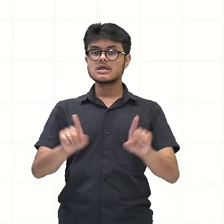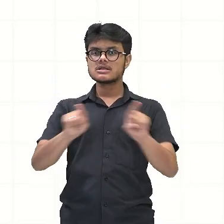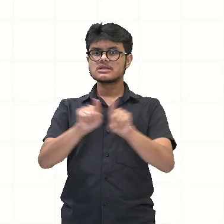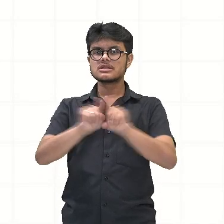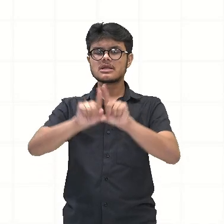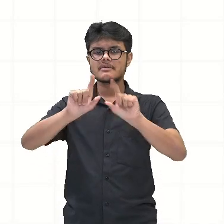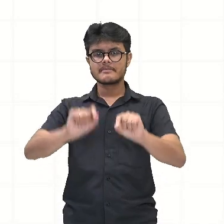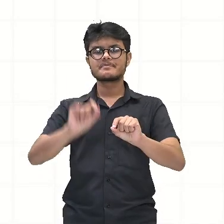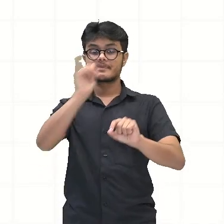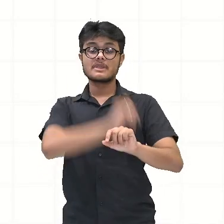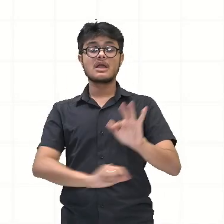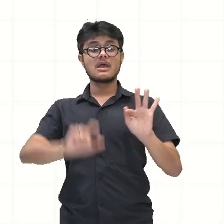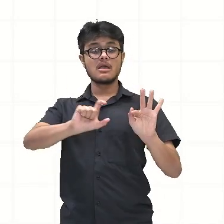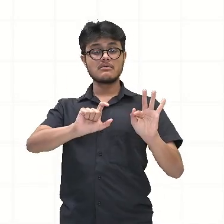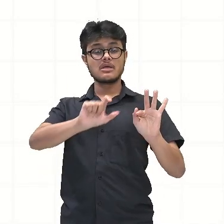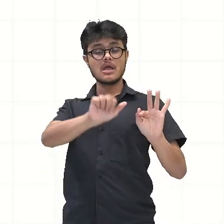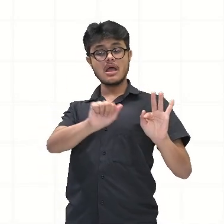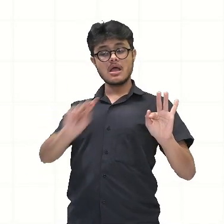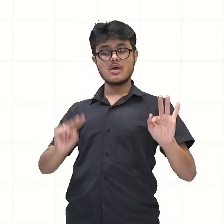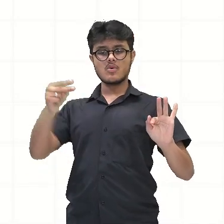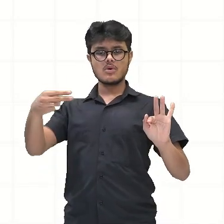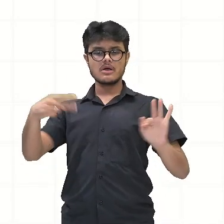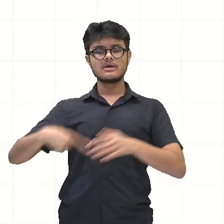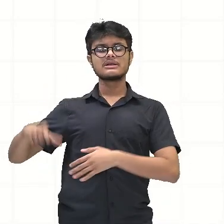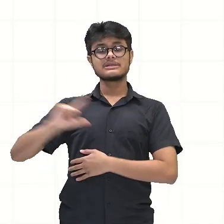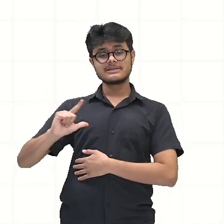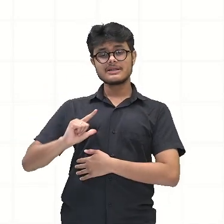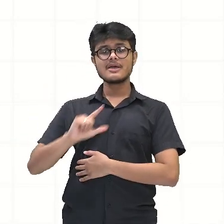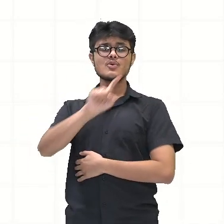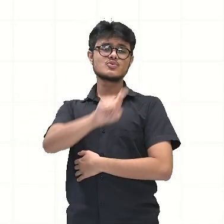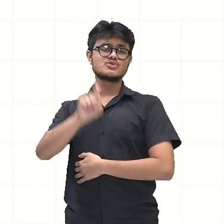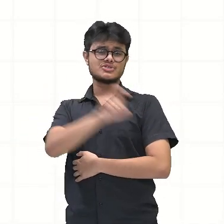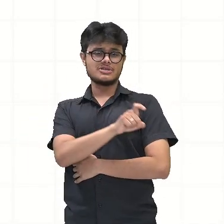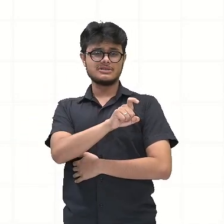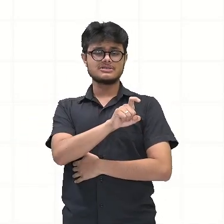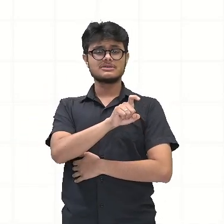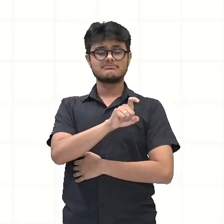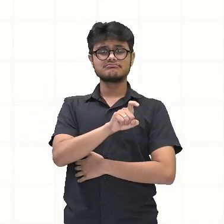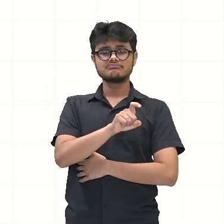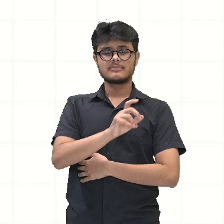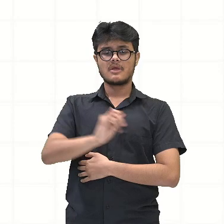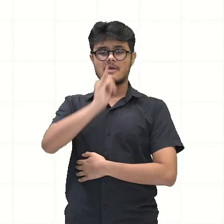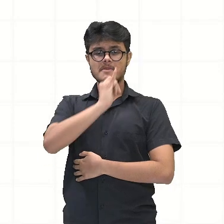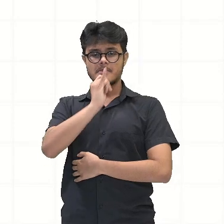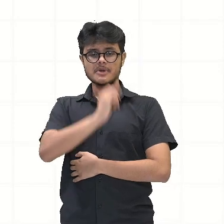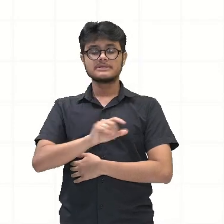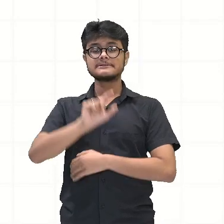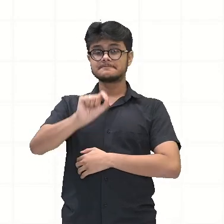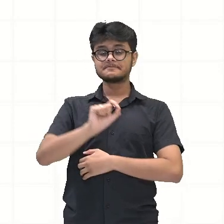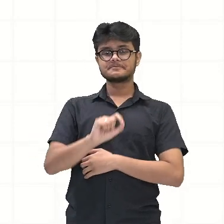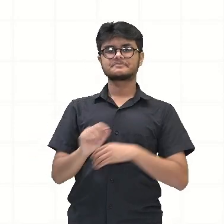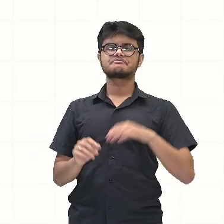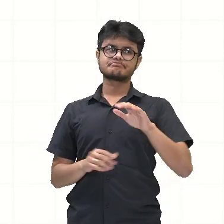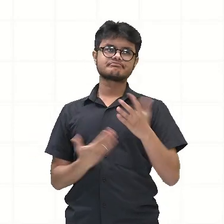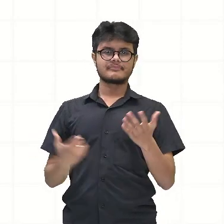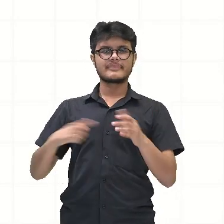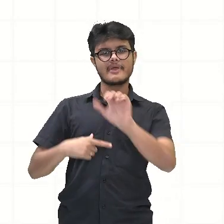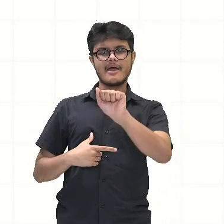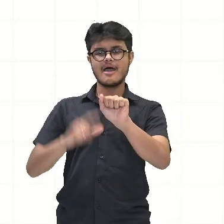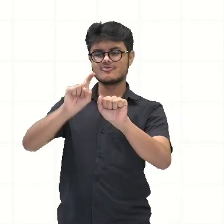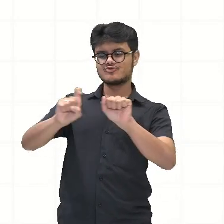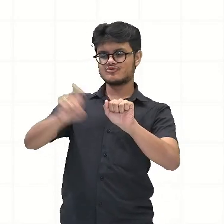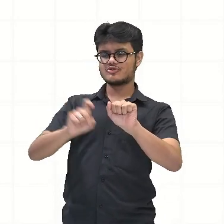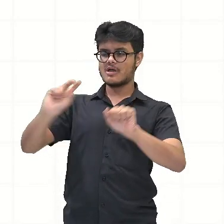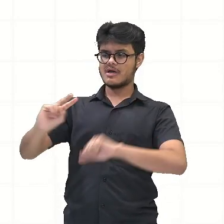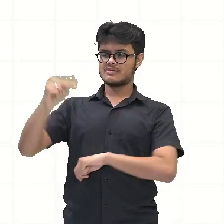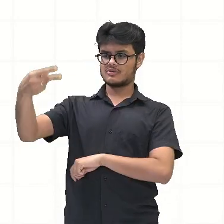função do segundo grau, por conta do expoente do x, Se o expoente, nesse caso, é 2, então o